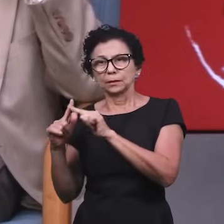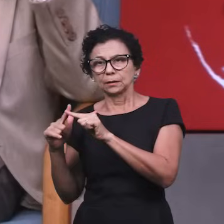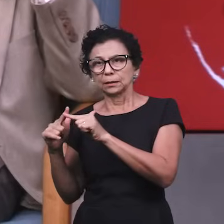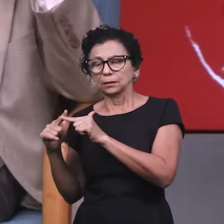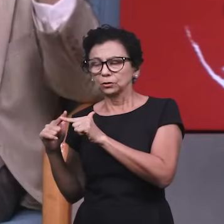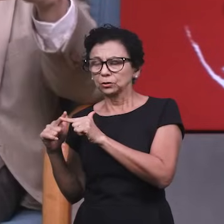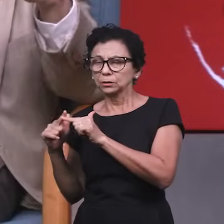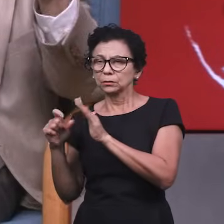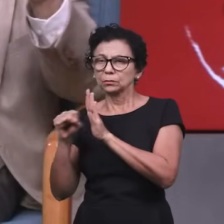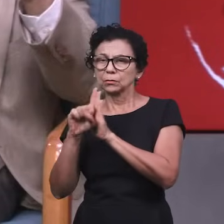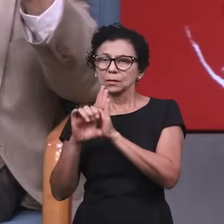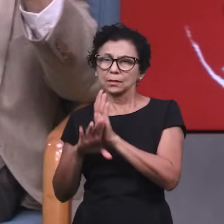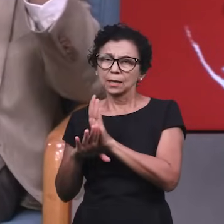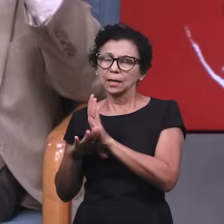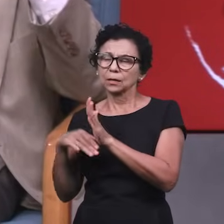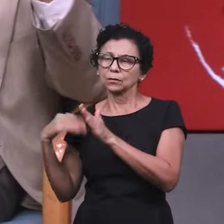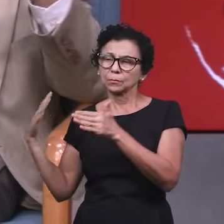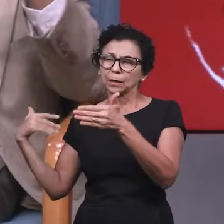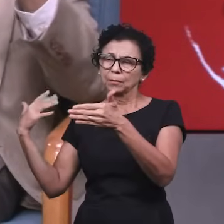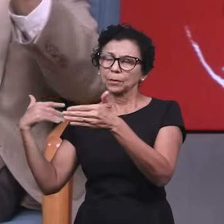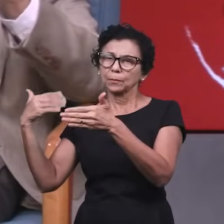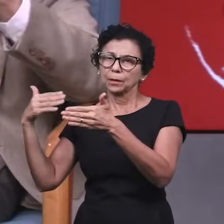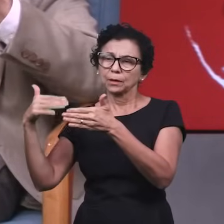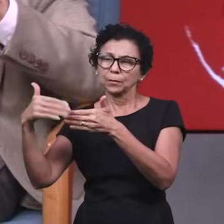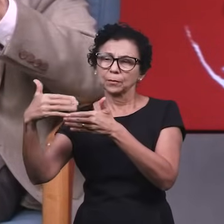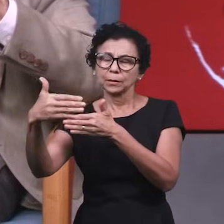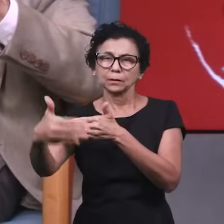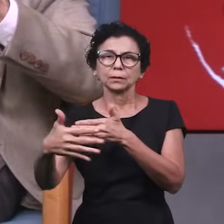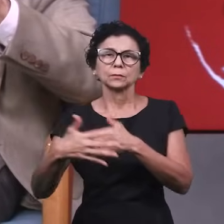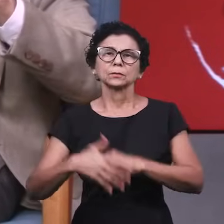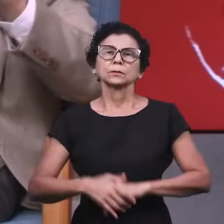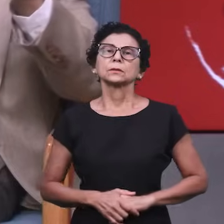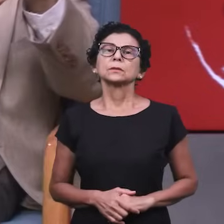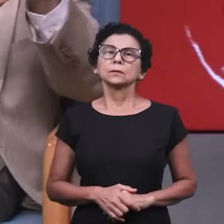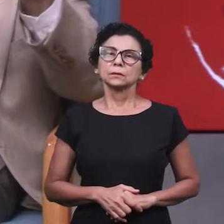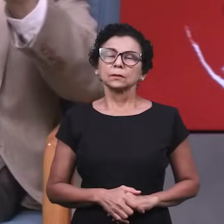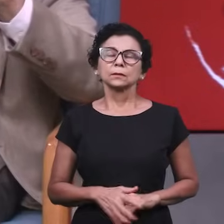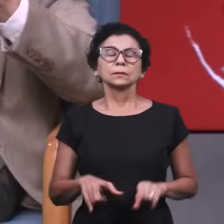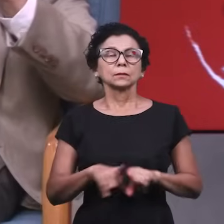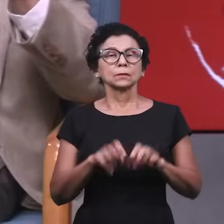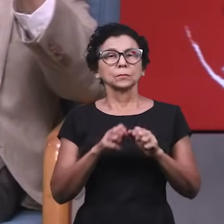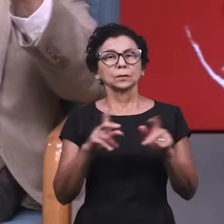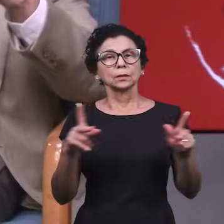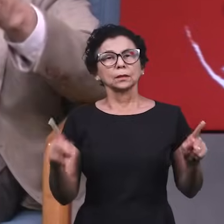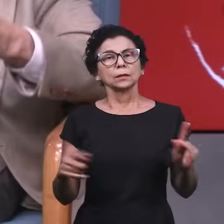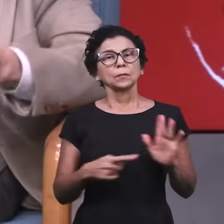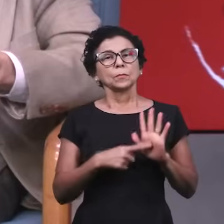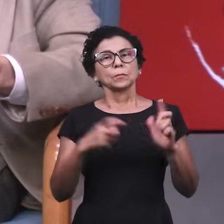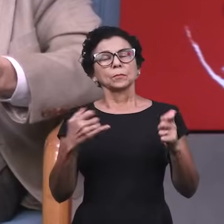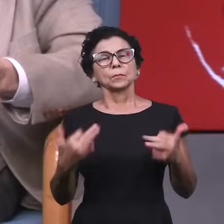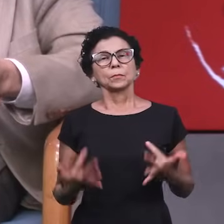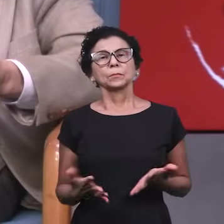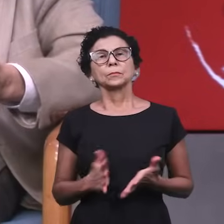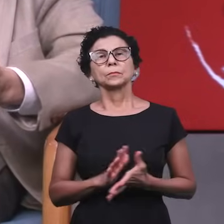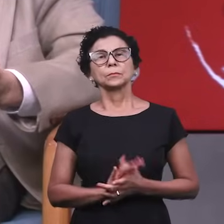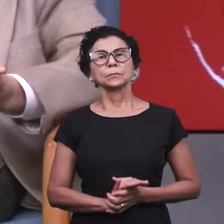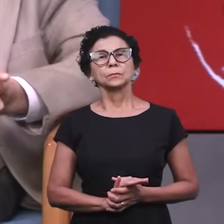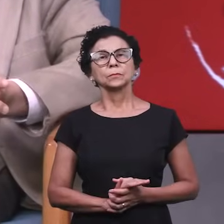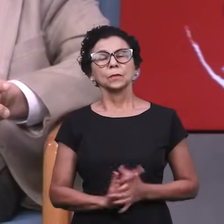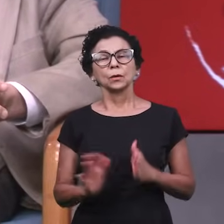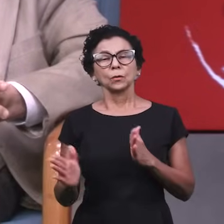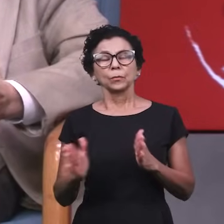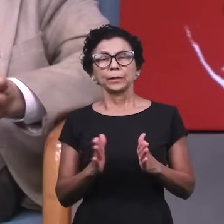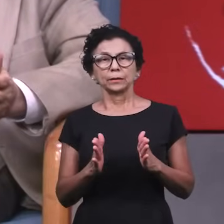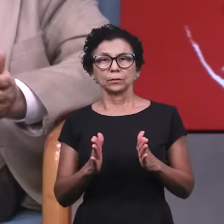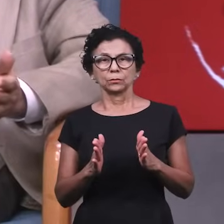no decorrer dos séculos para chegar até os nossos dias. Aquilo que no livro de Apocalipse descreve muito bem profeticamente o